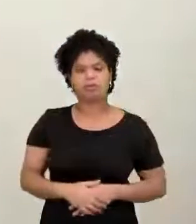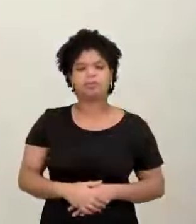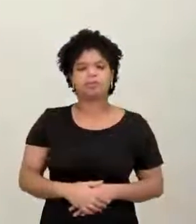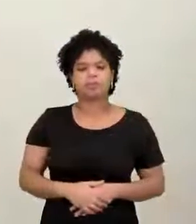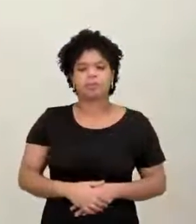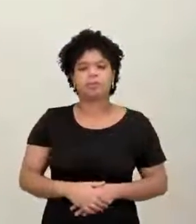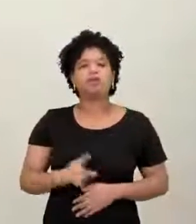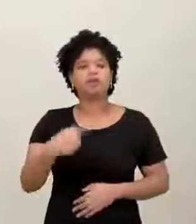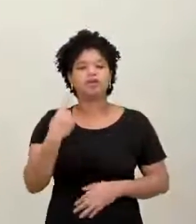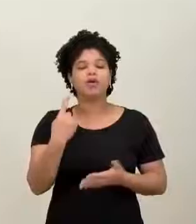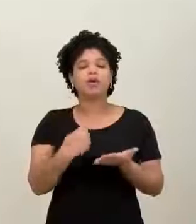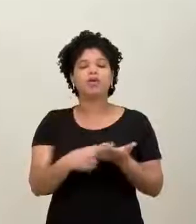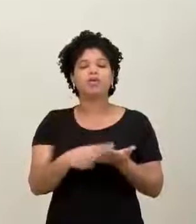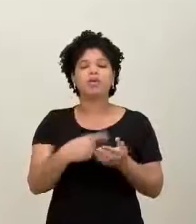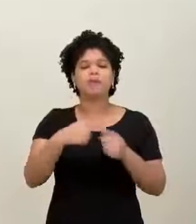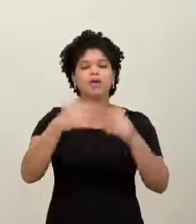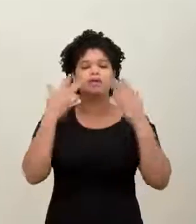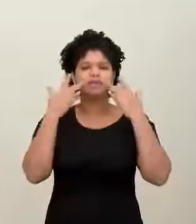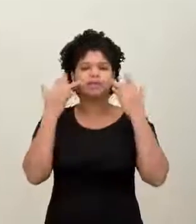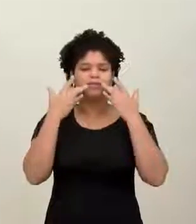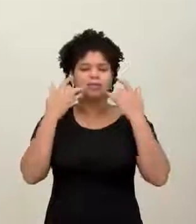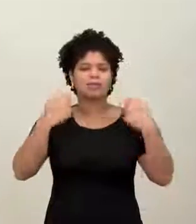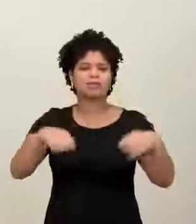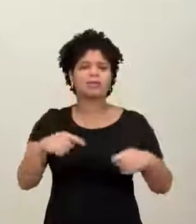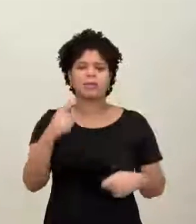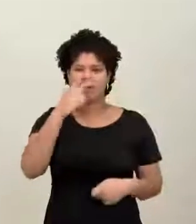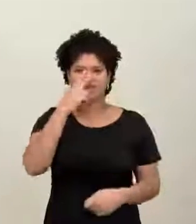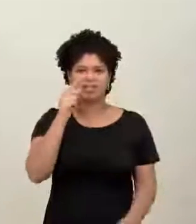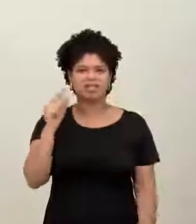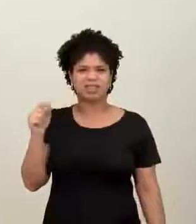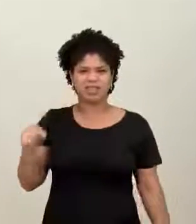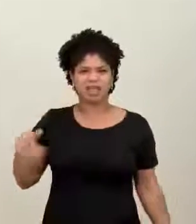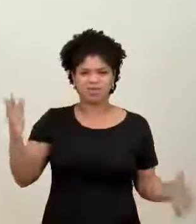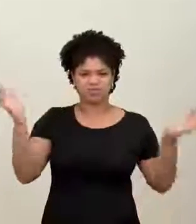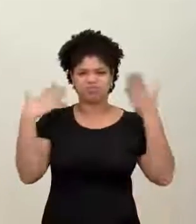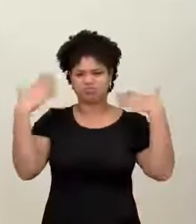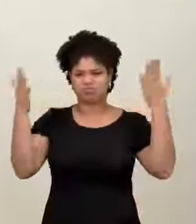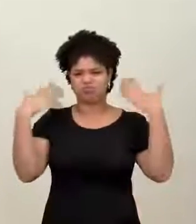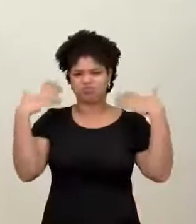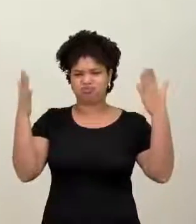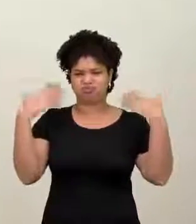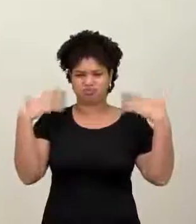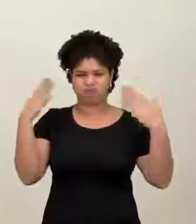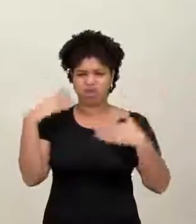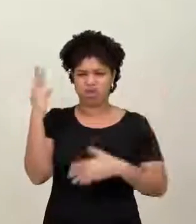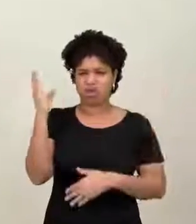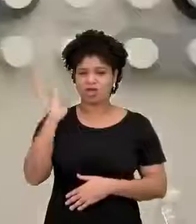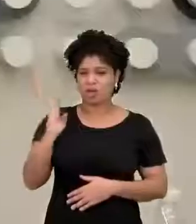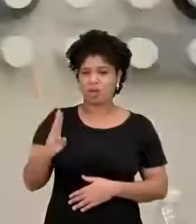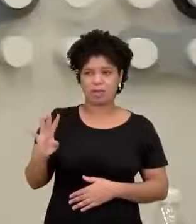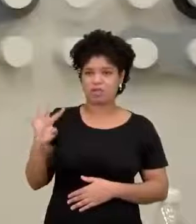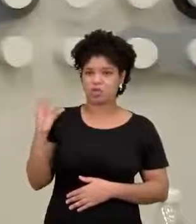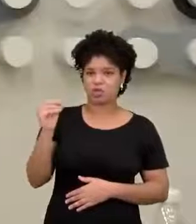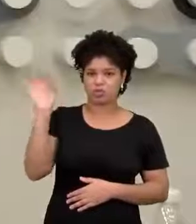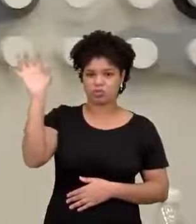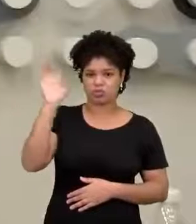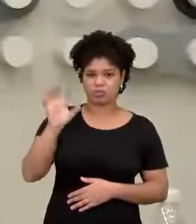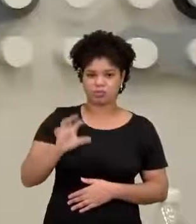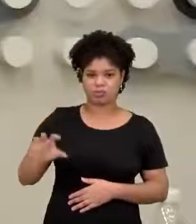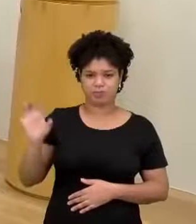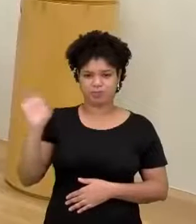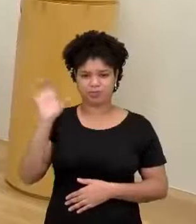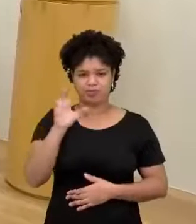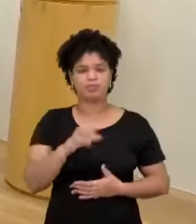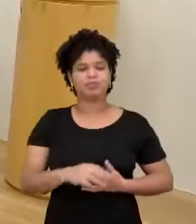peça de teatro. Porque estamos precisando de chuva, porque parece que o Brasil inteiro está pegando fogo. E Eita, a gente precisa de chuva. Pois é. E aí,